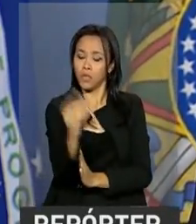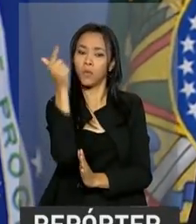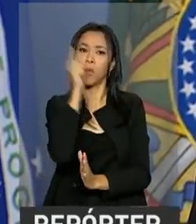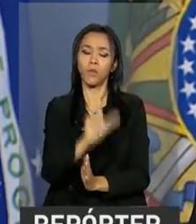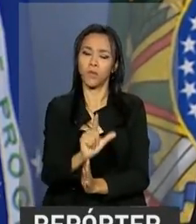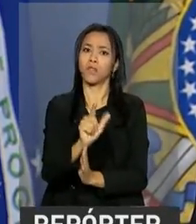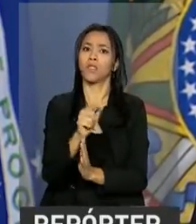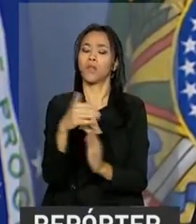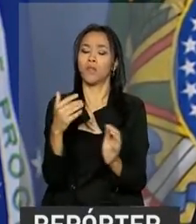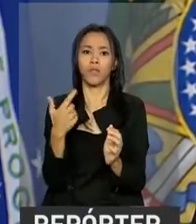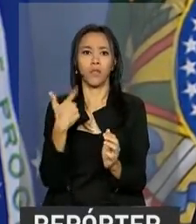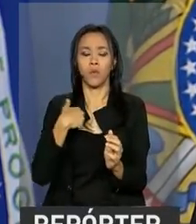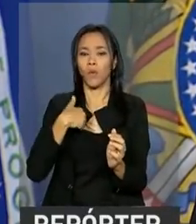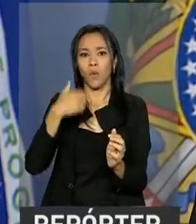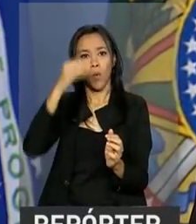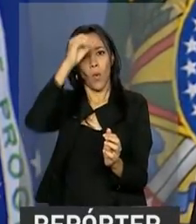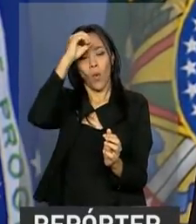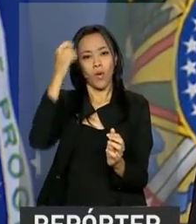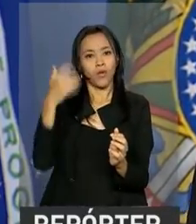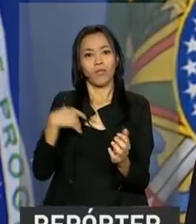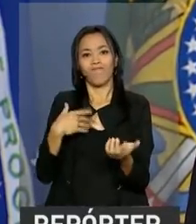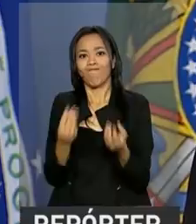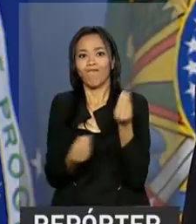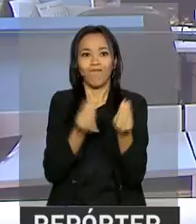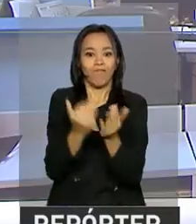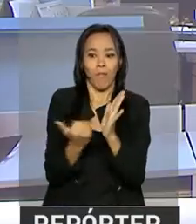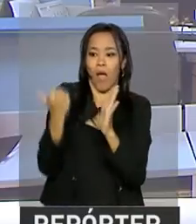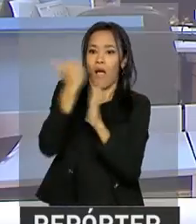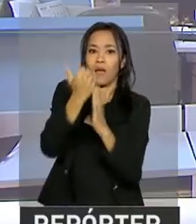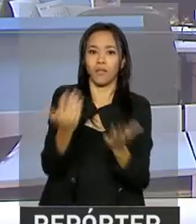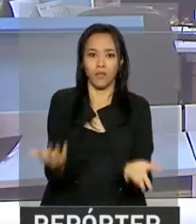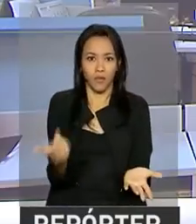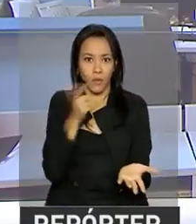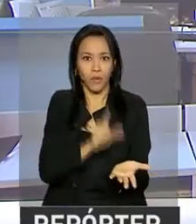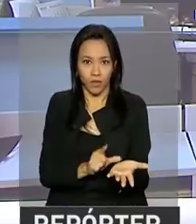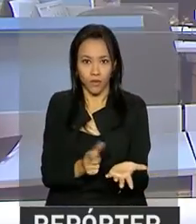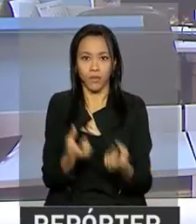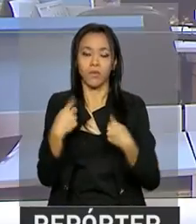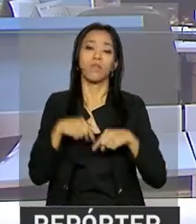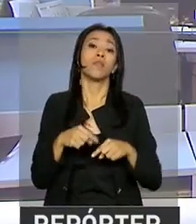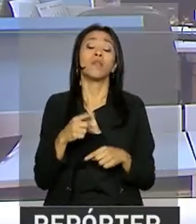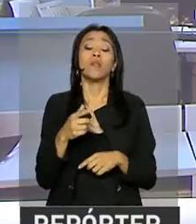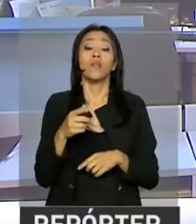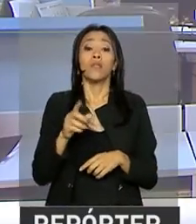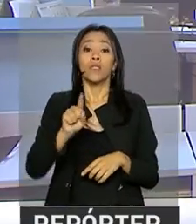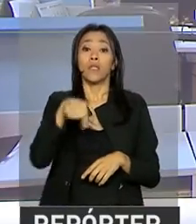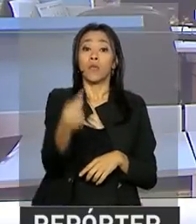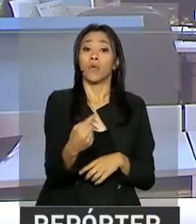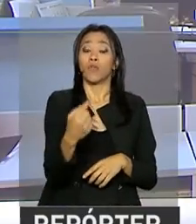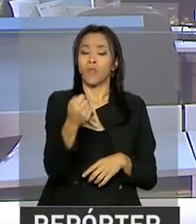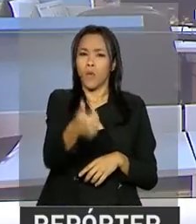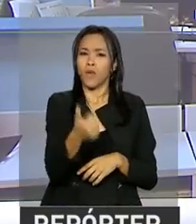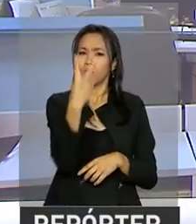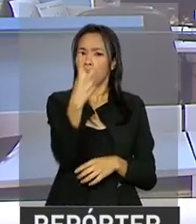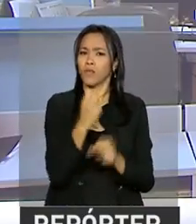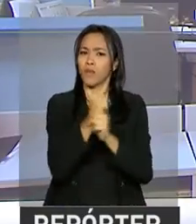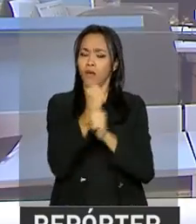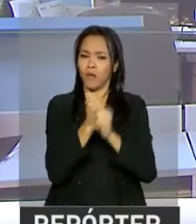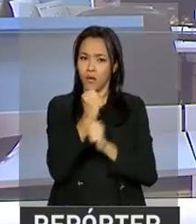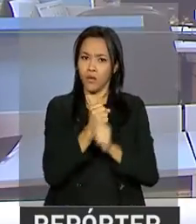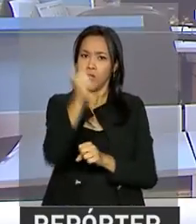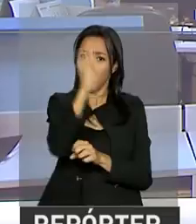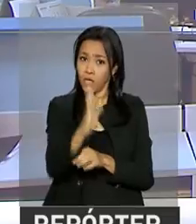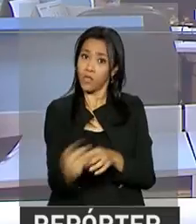valor esperado inicialmente. E depois de quase 2 anos, o Brasil voltou